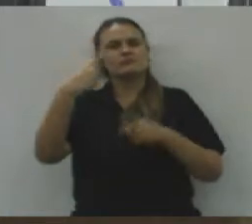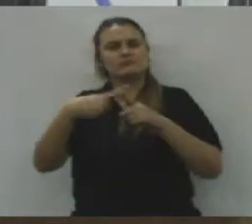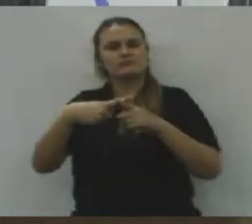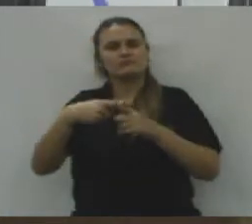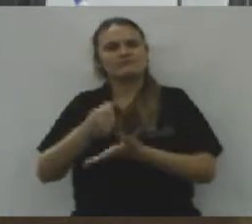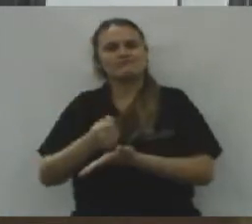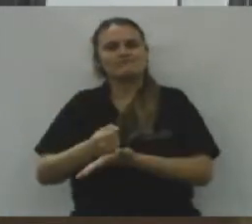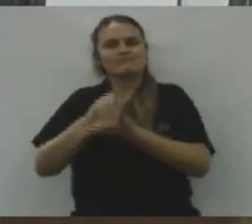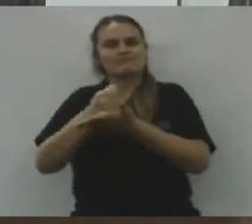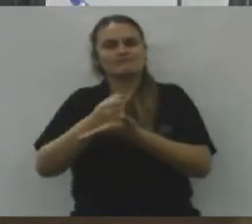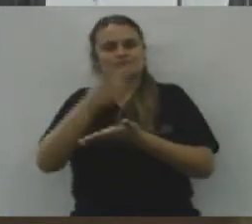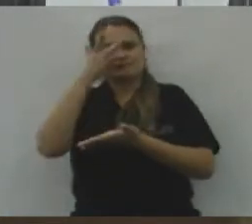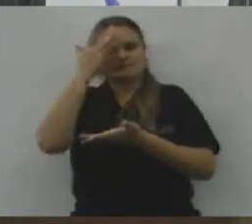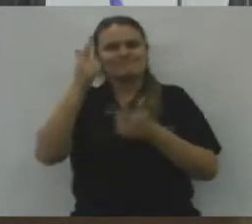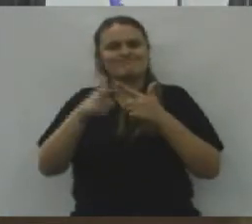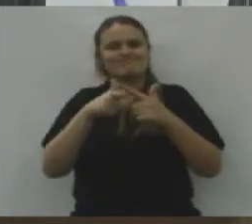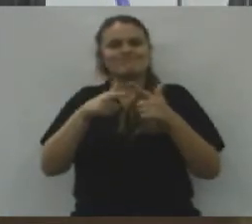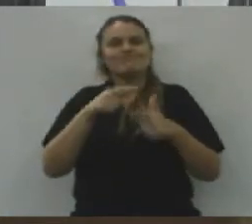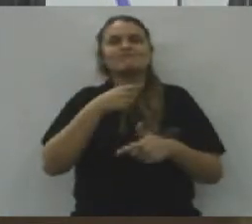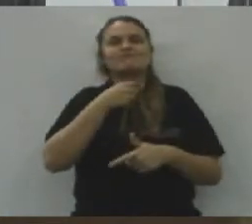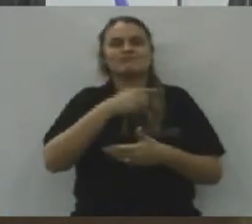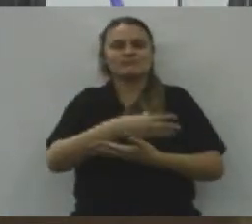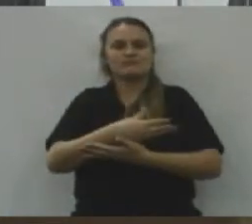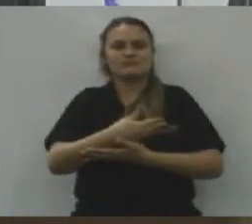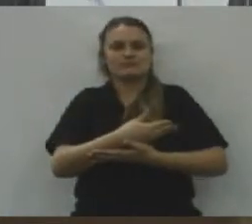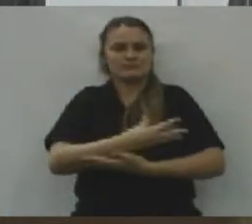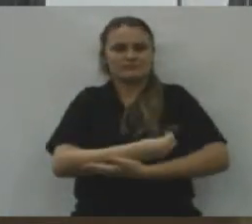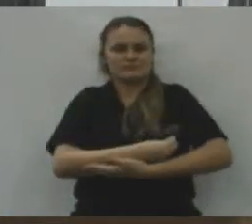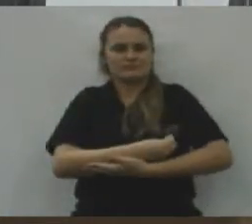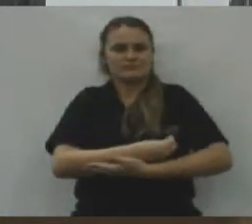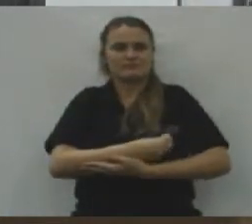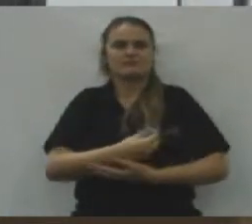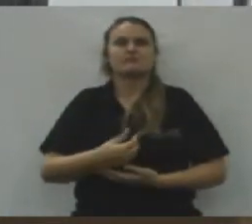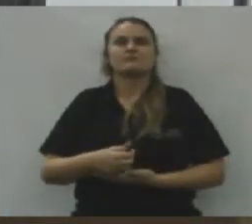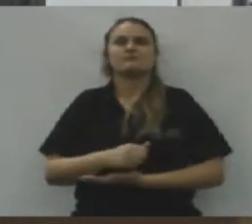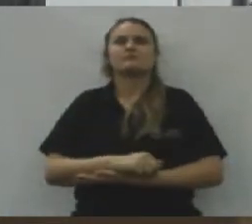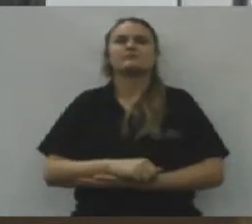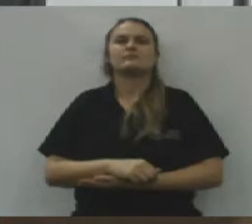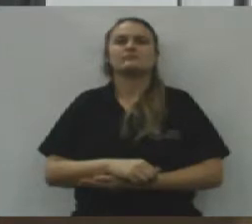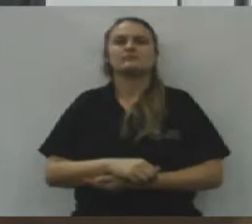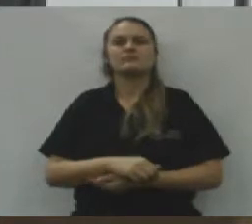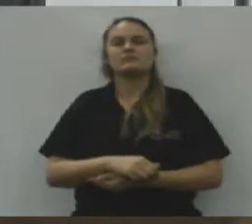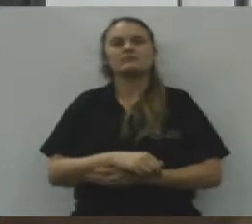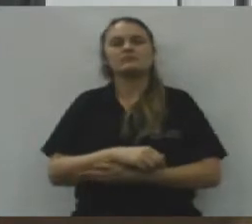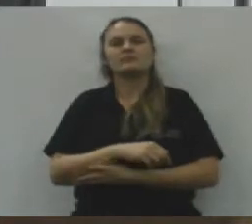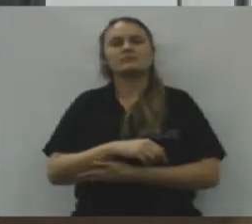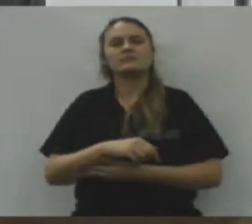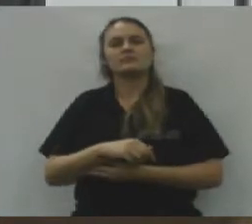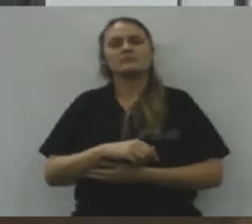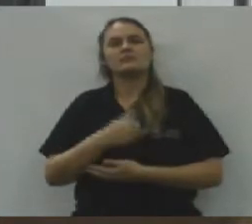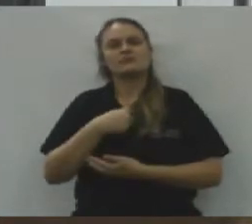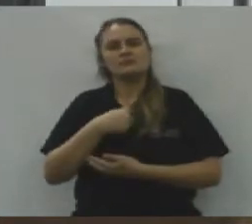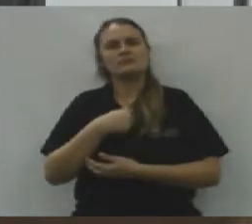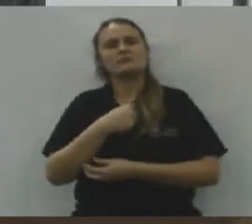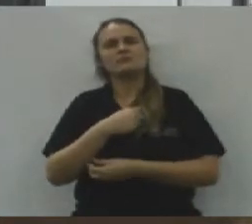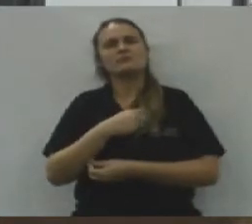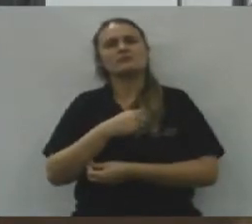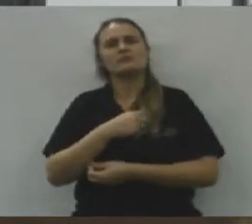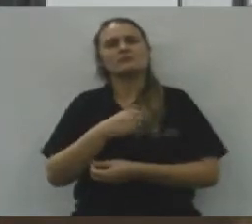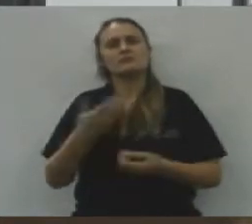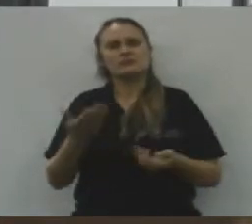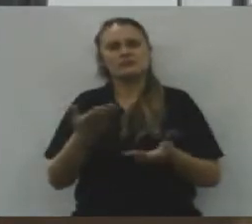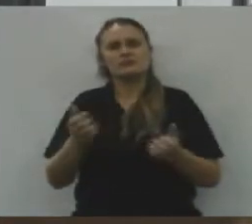estavam afogadas com leite materno. Então, me permita, eu vou estar